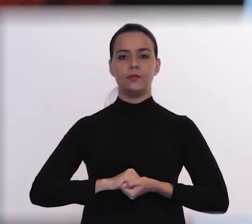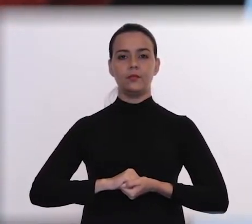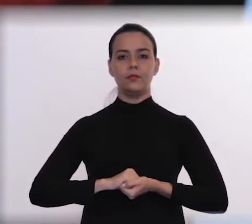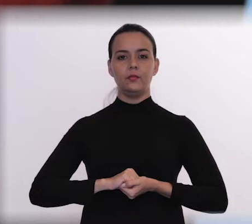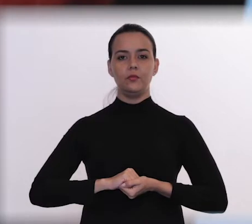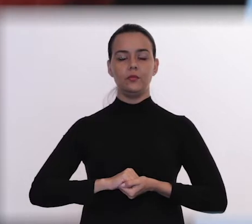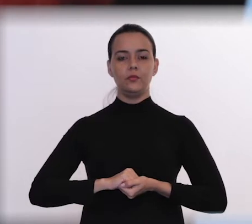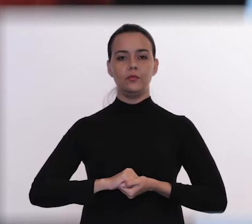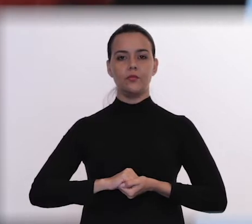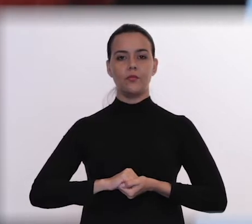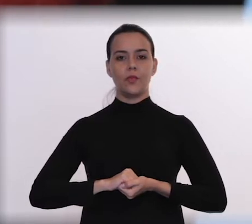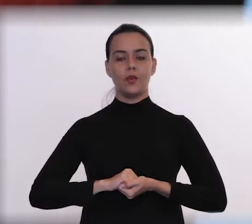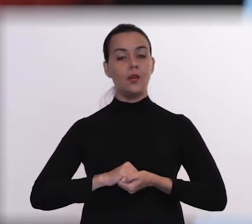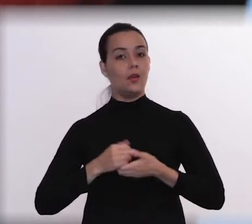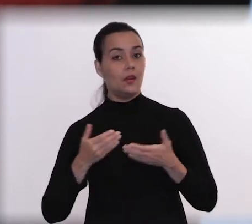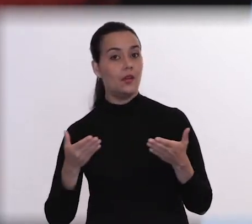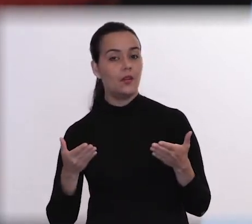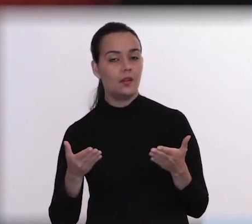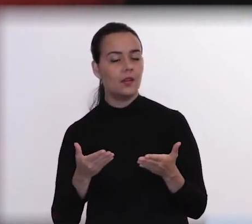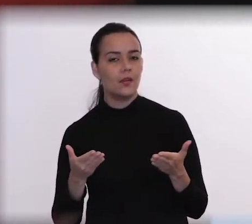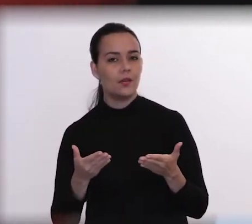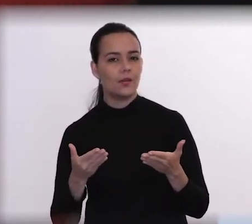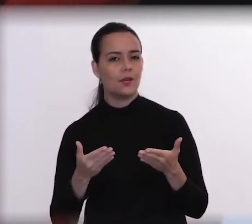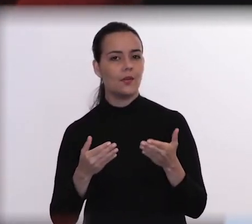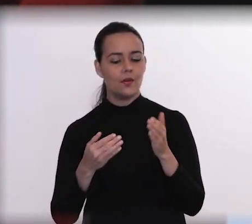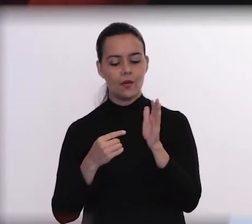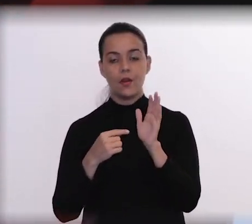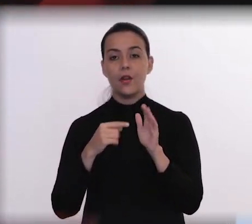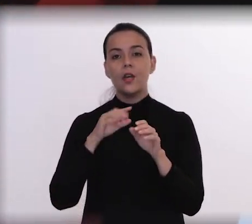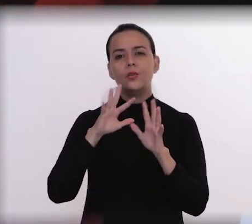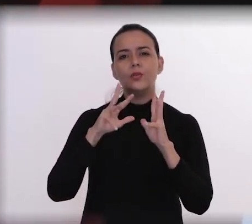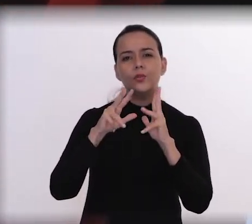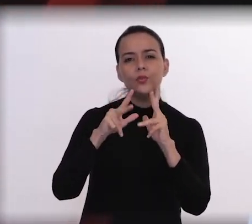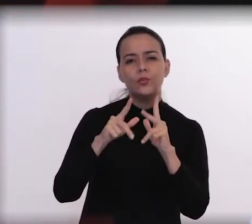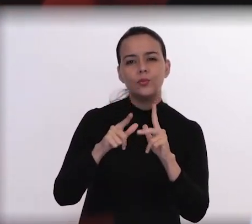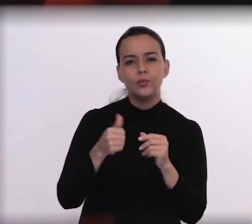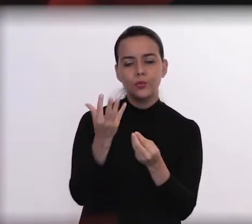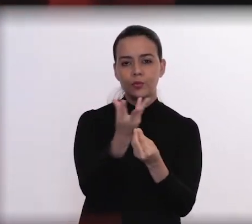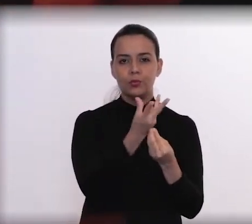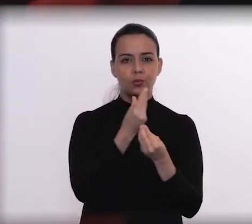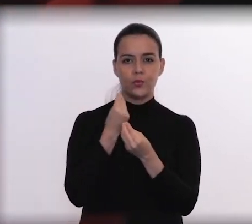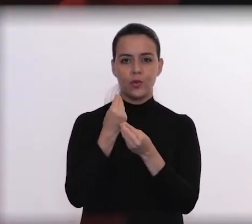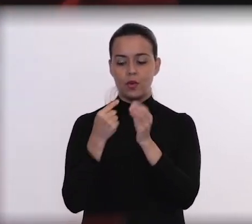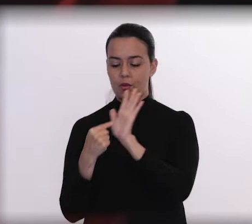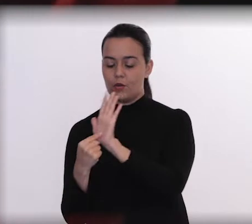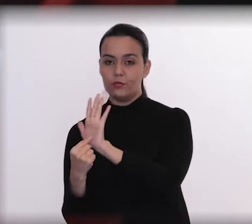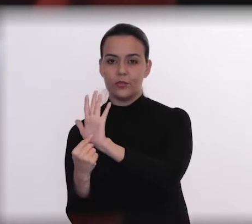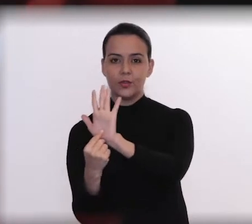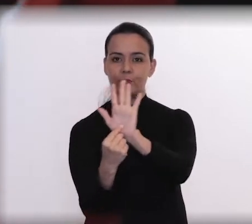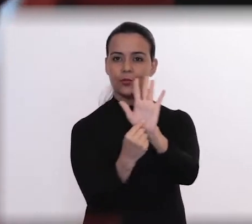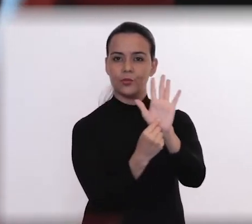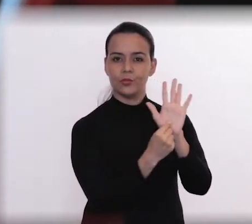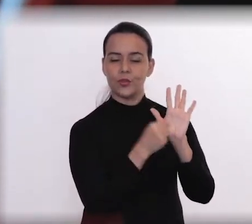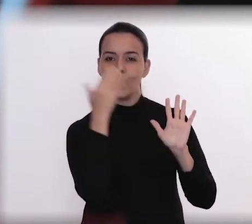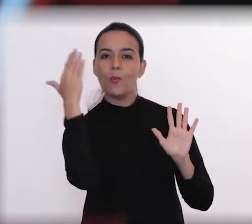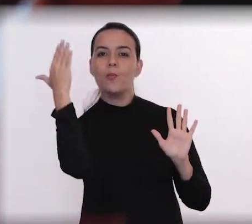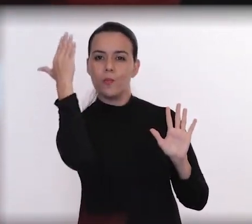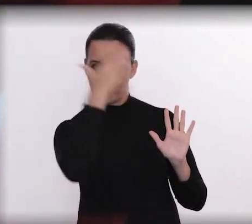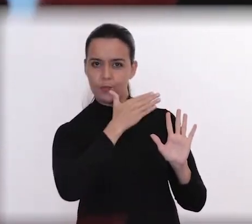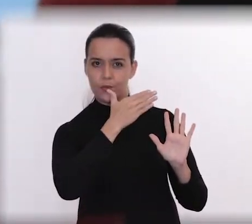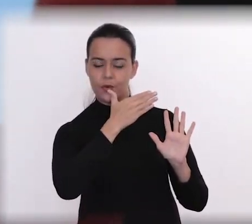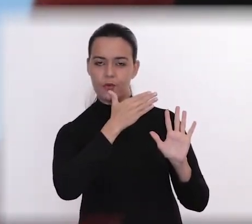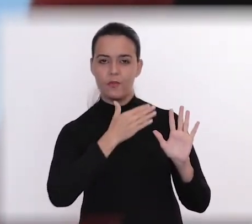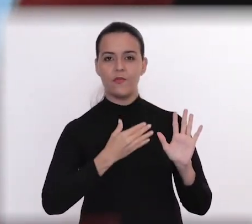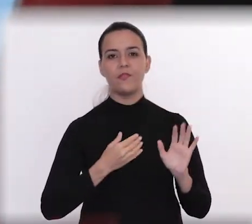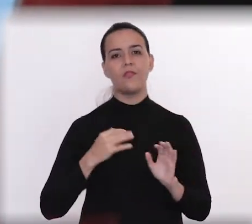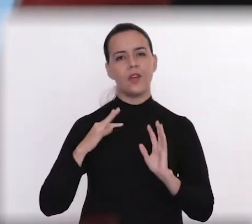Eles estão, na verdade, mostrando uma das expressões que eles vão reafirmar ao longo de suas